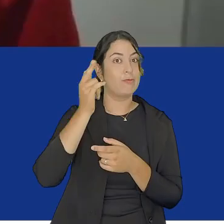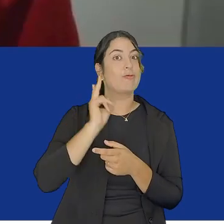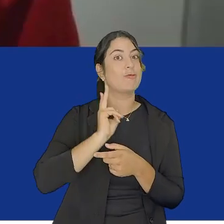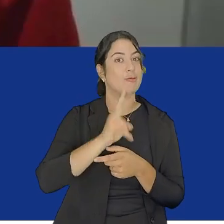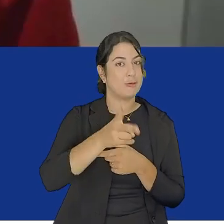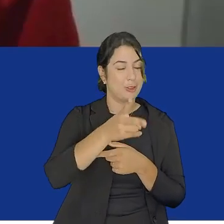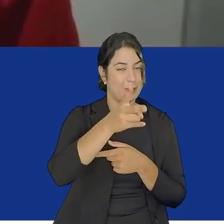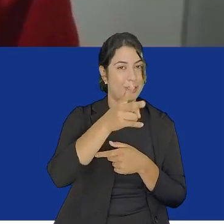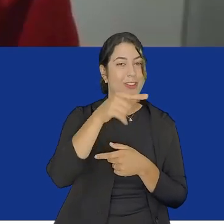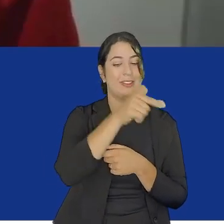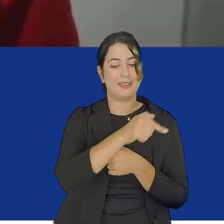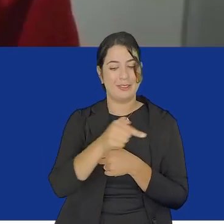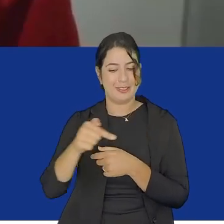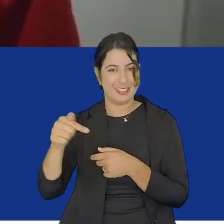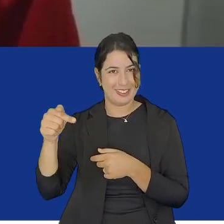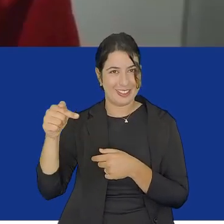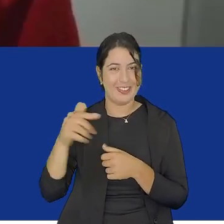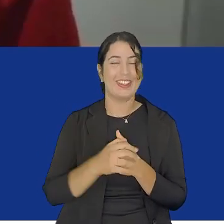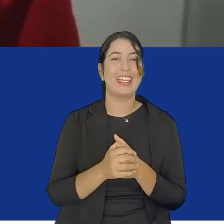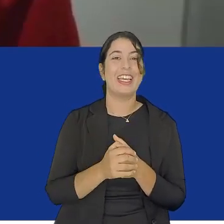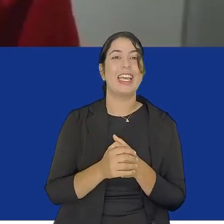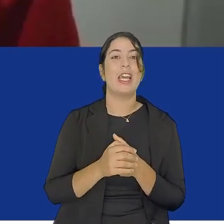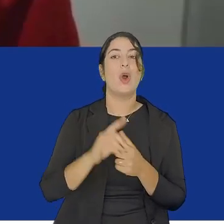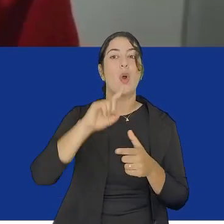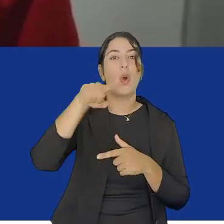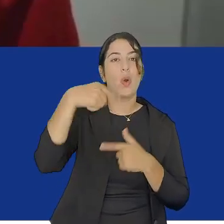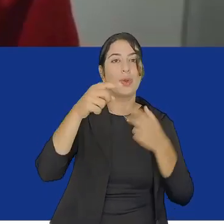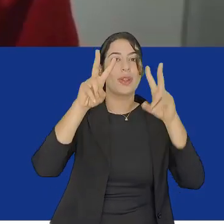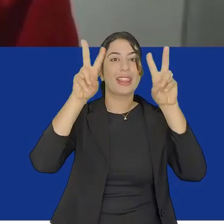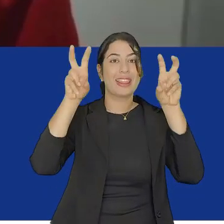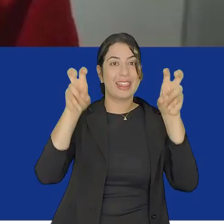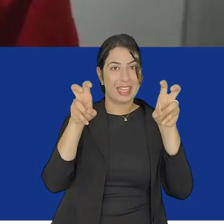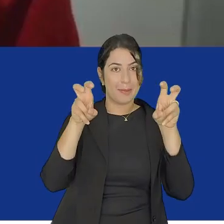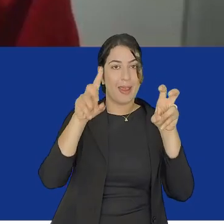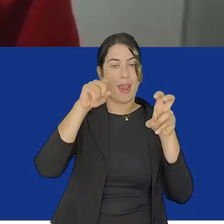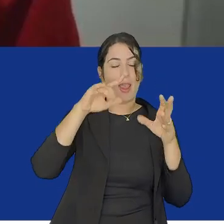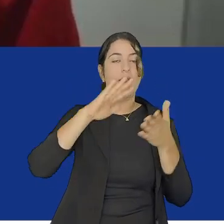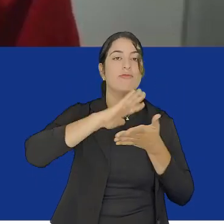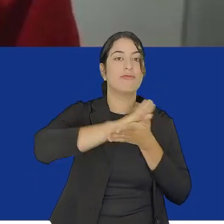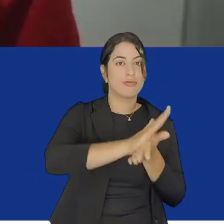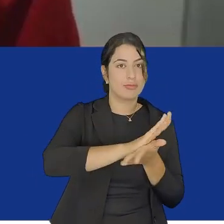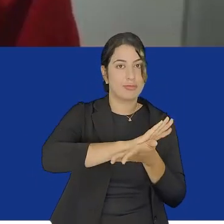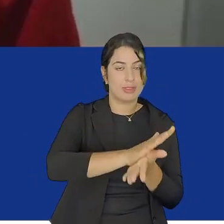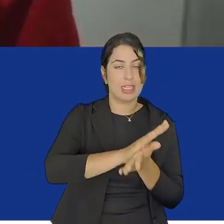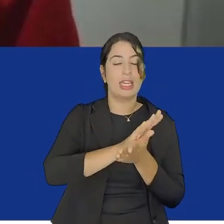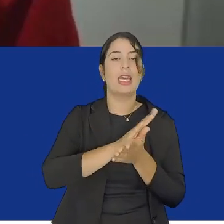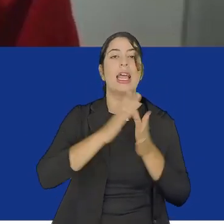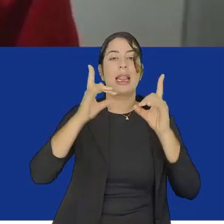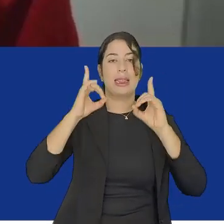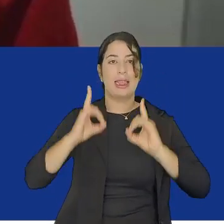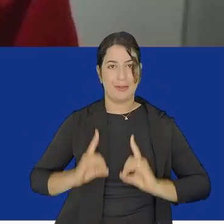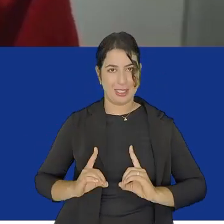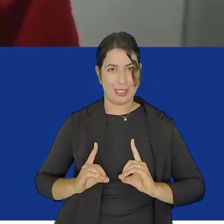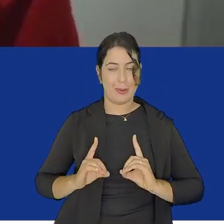gente continua aqui com a nossa semana e nossa próxima roda vai ser sobre a discriminação da pessoa com deficiência no mesmo horário,